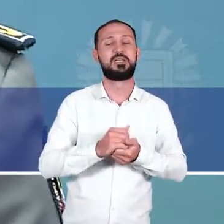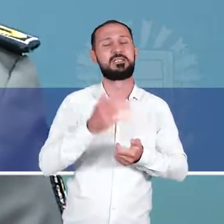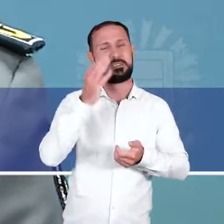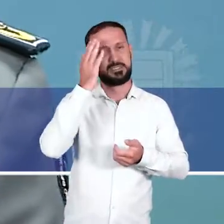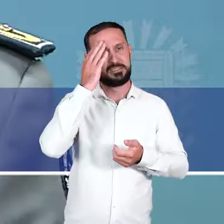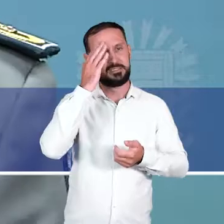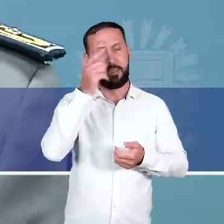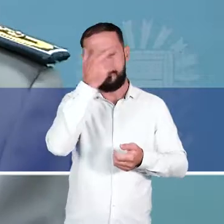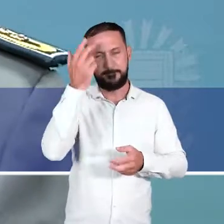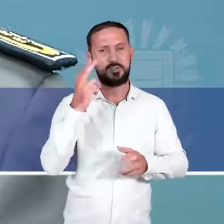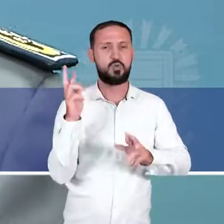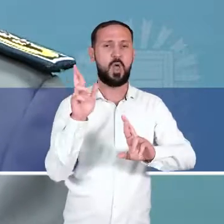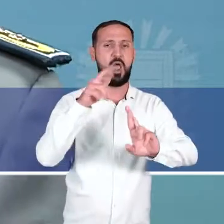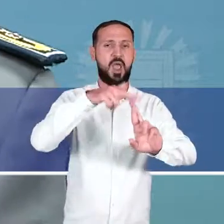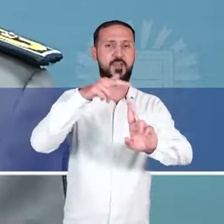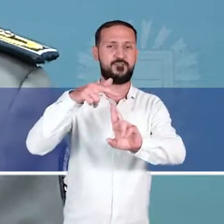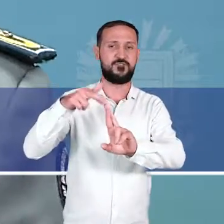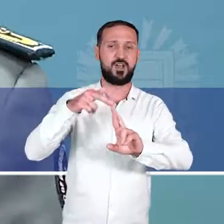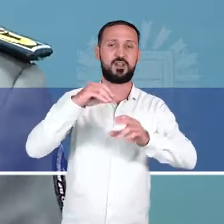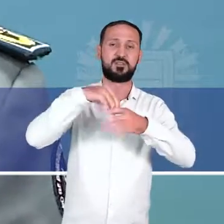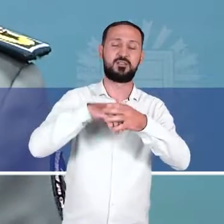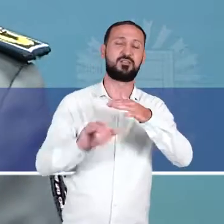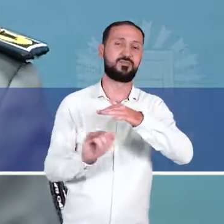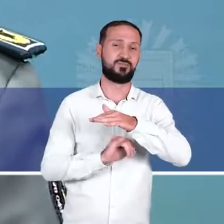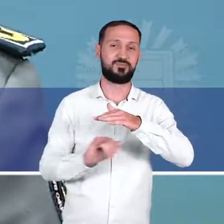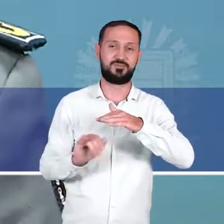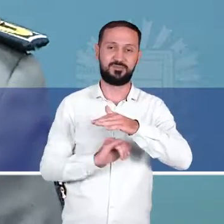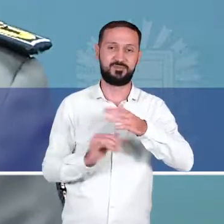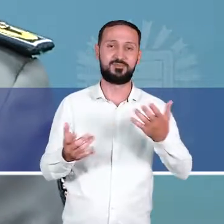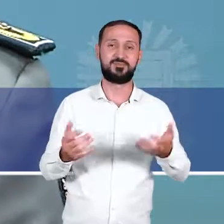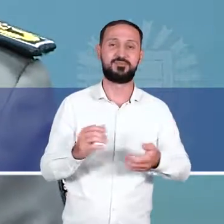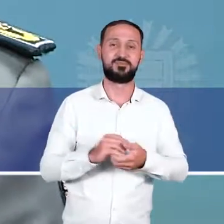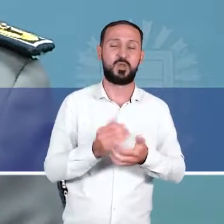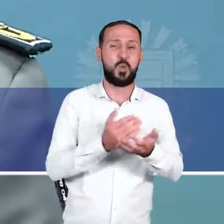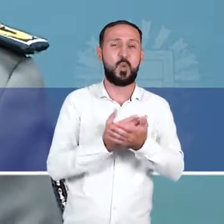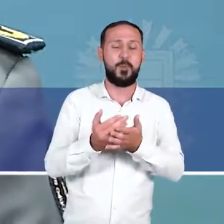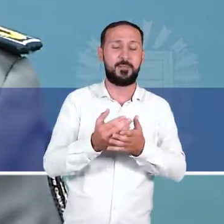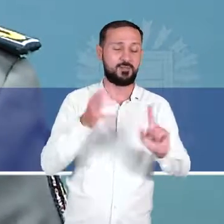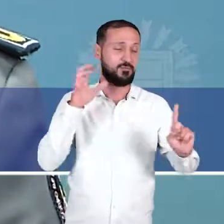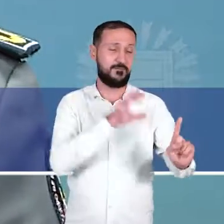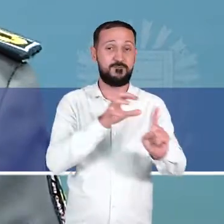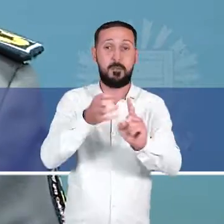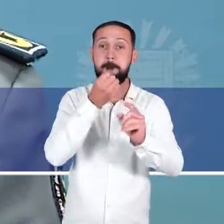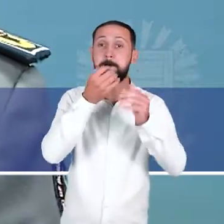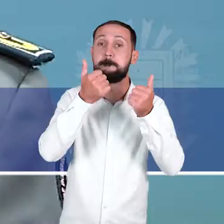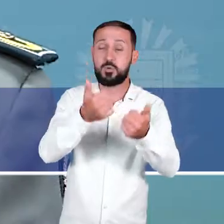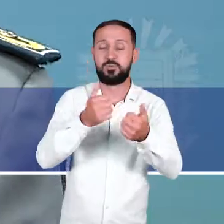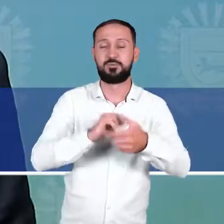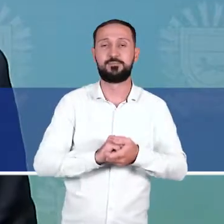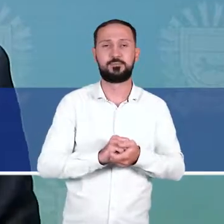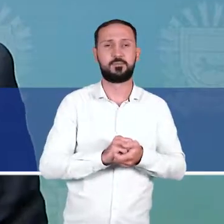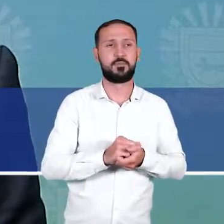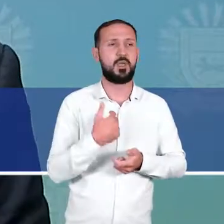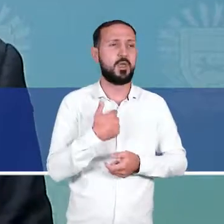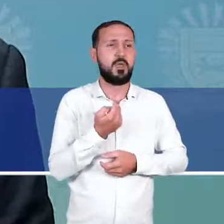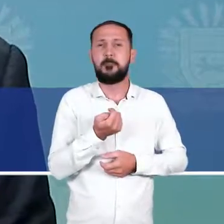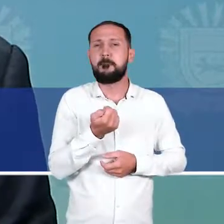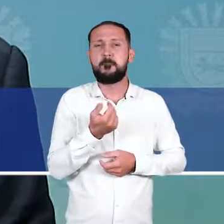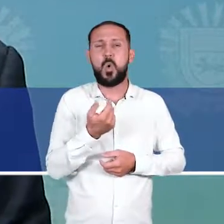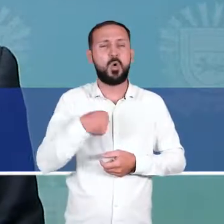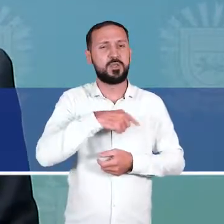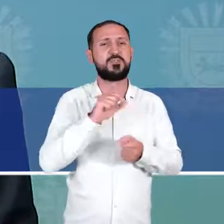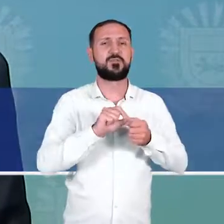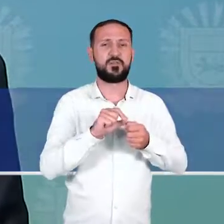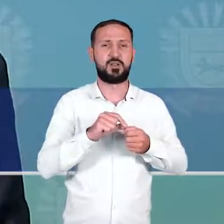com segurança, são referências dentro das suas instituições e isso gera uma corrente positiva internamente. É o mínimo que nós